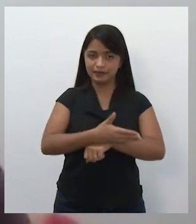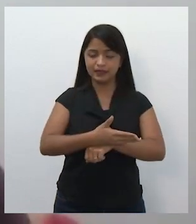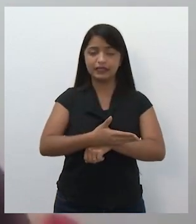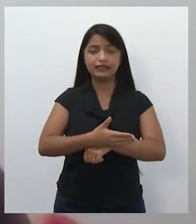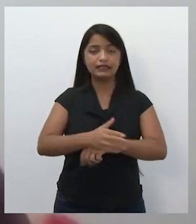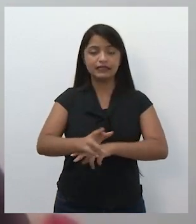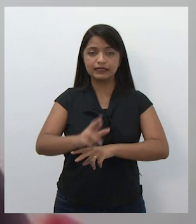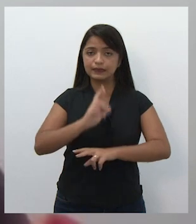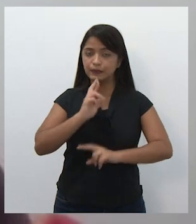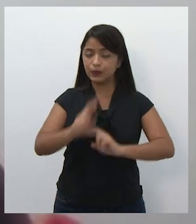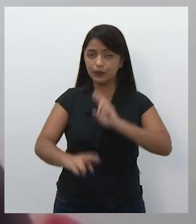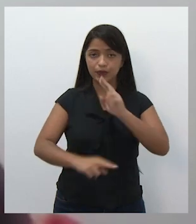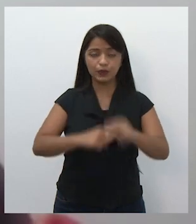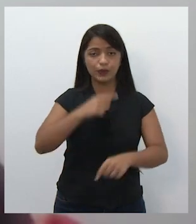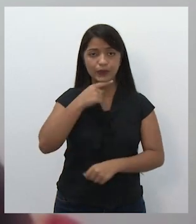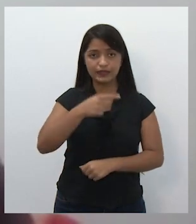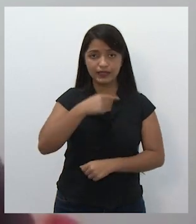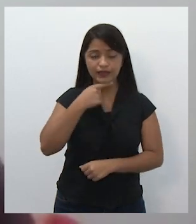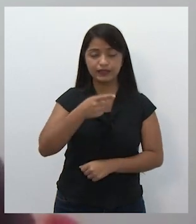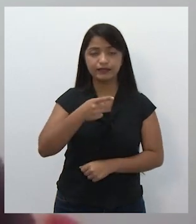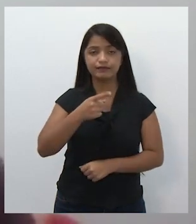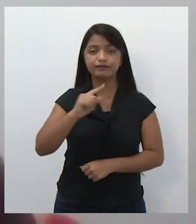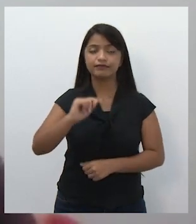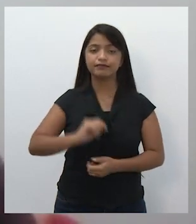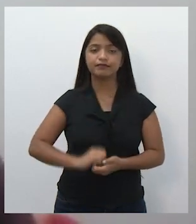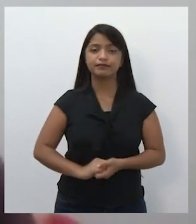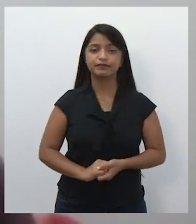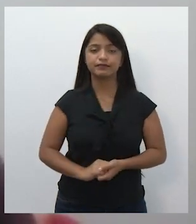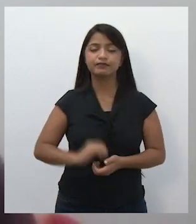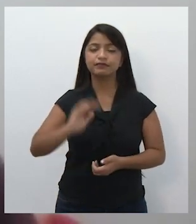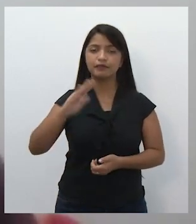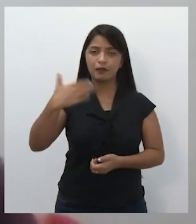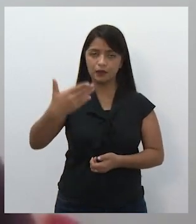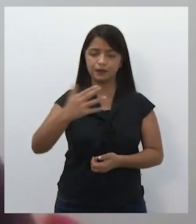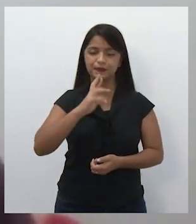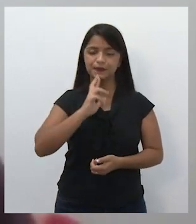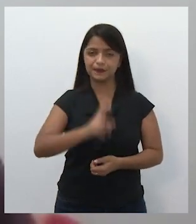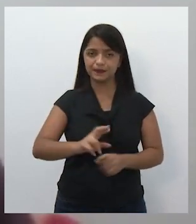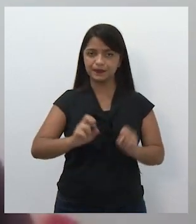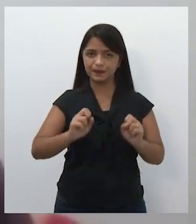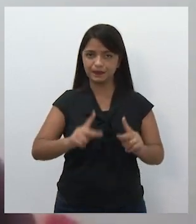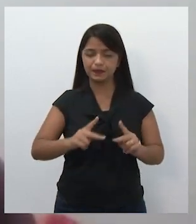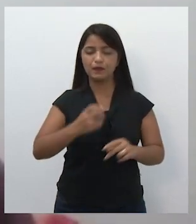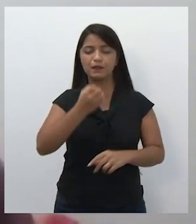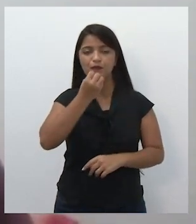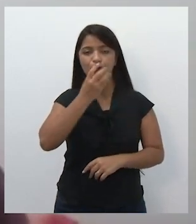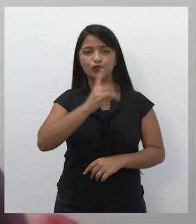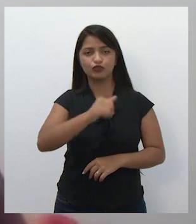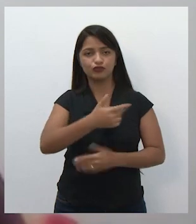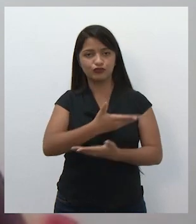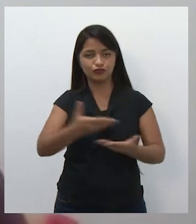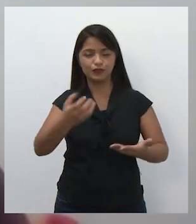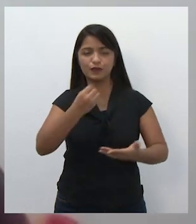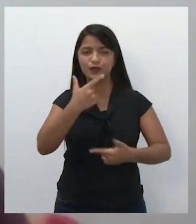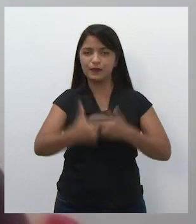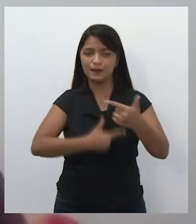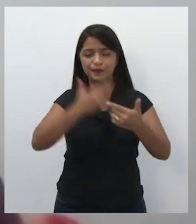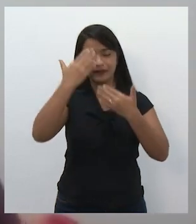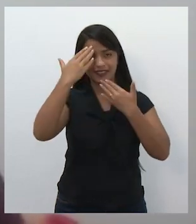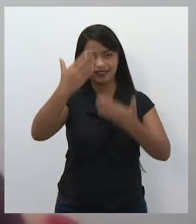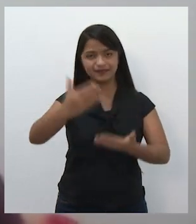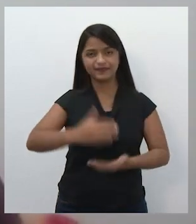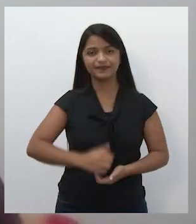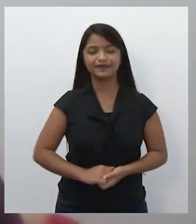conseguiu responder, né, que está no chat, responderemos posteriormente. Tá bom? Um excelente dia para todos, muito bom trabalho. Muito obrigado.